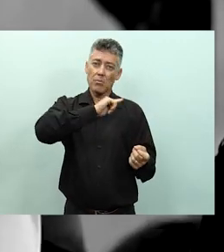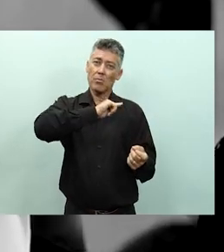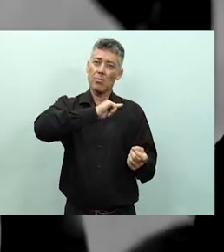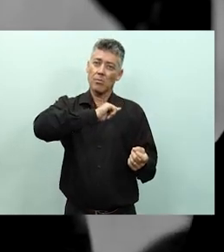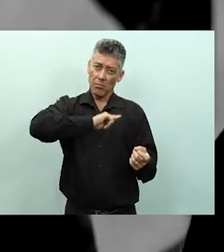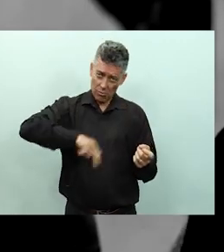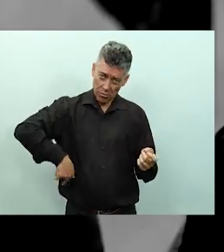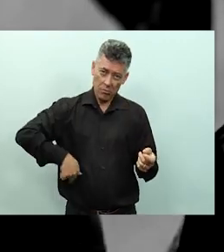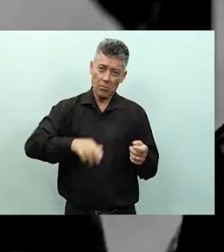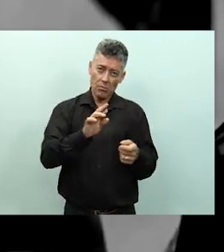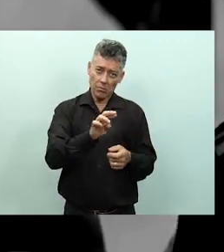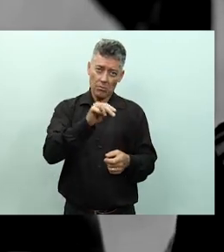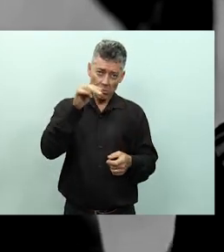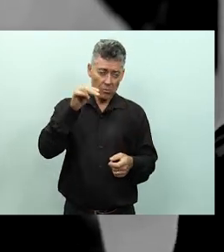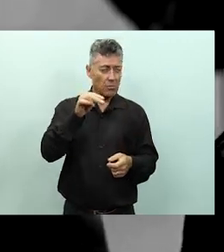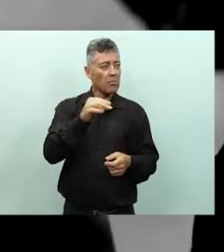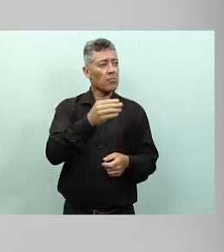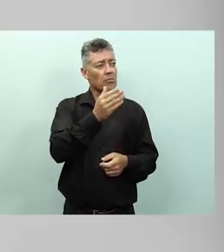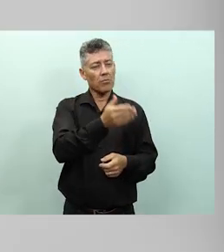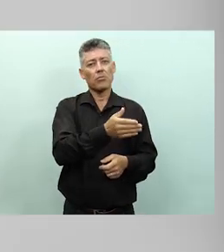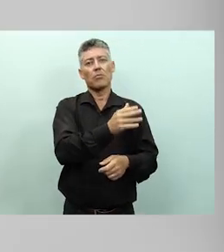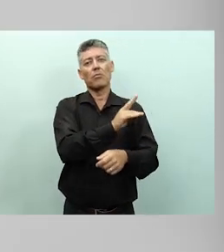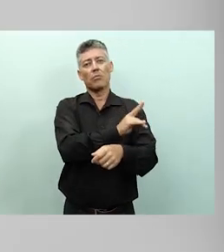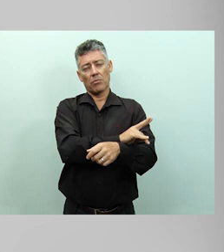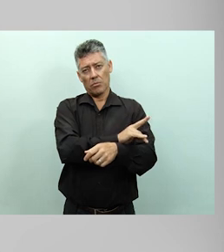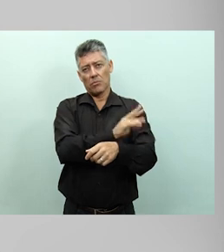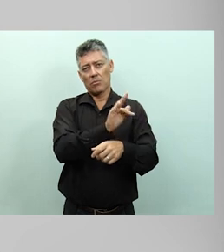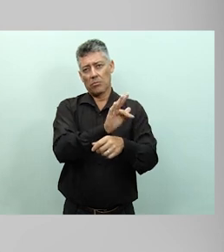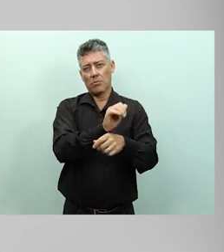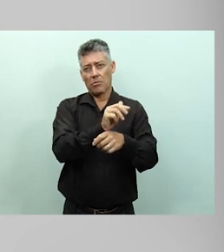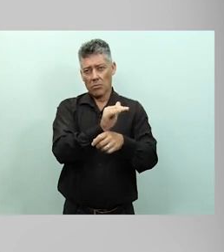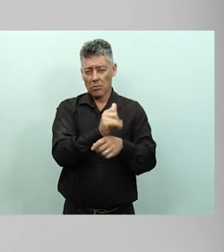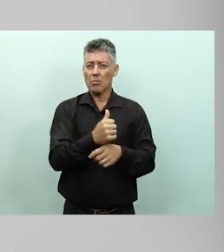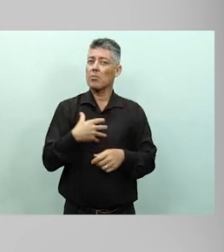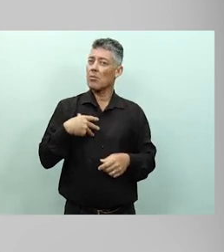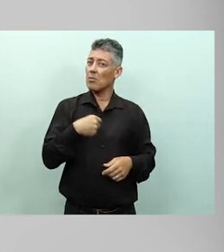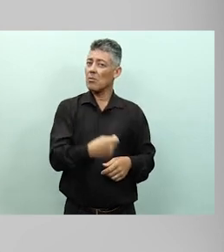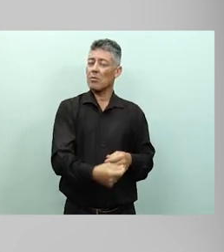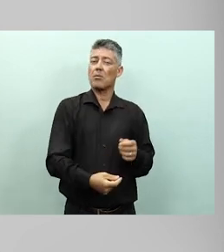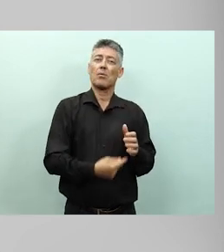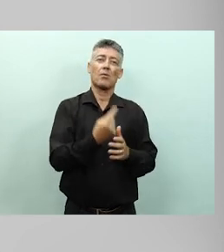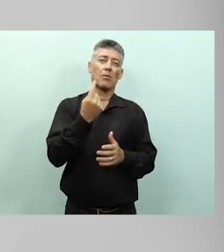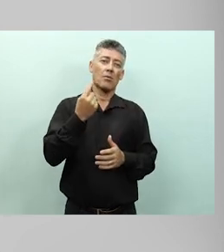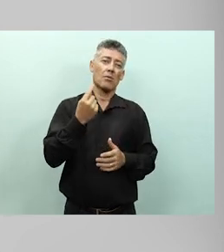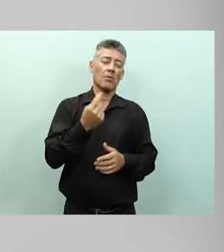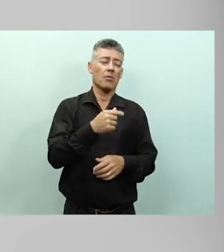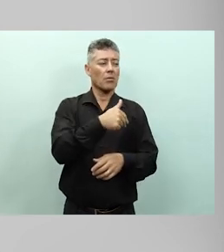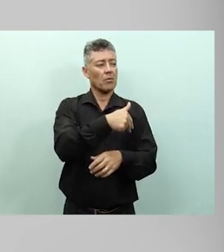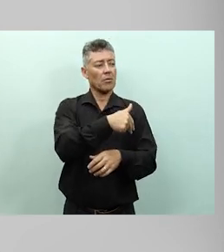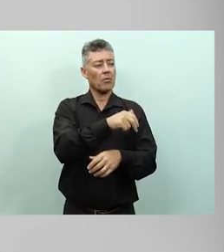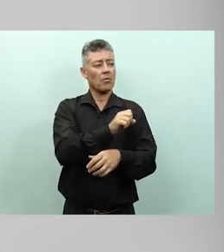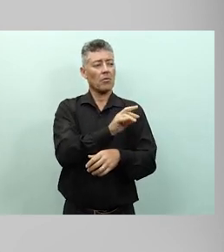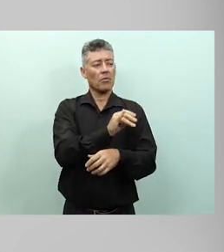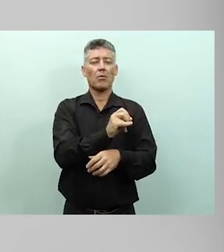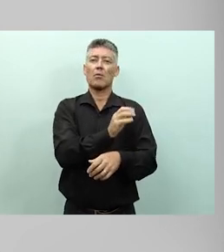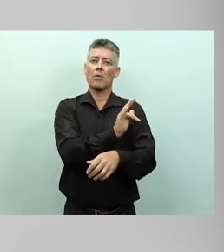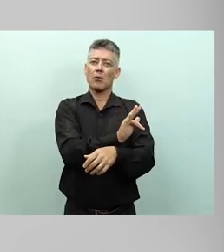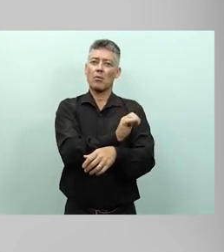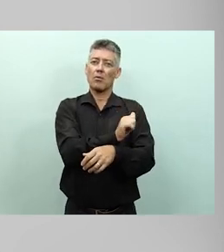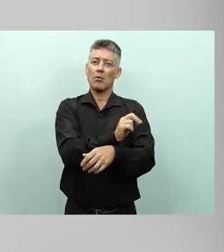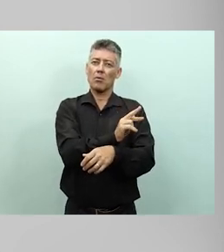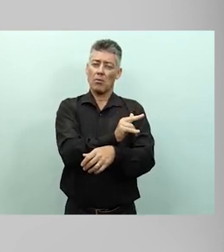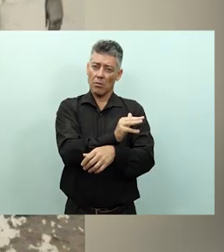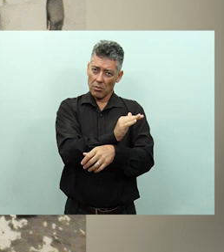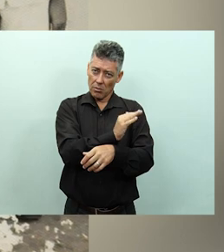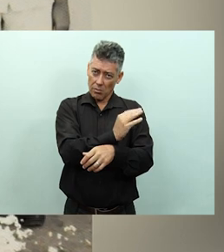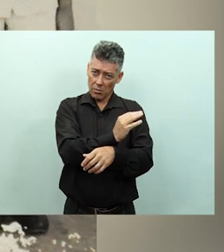do Rio Grande do Norte, Vilma de Faria. Primeira filha do casal Morton Maris de Faria e Francisca Sale Paraguaio